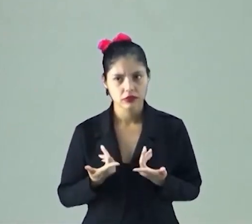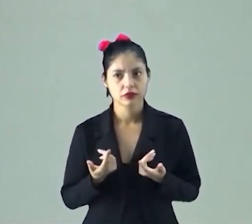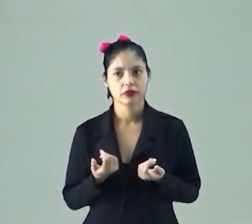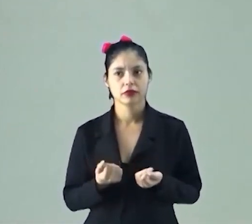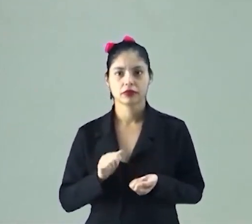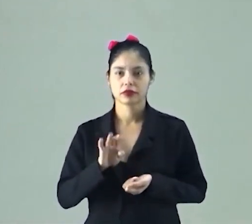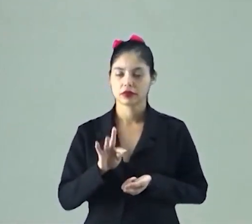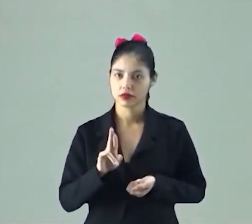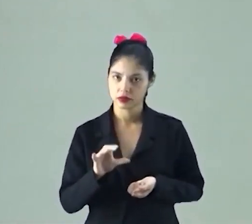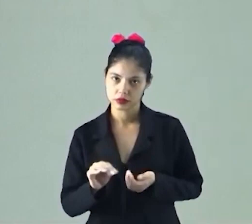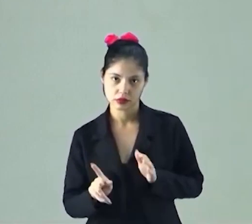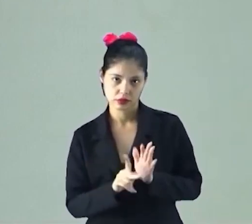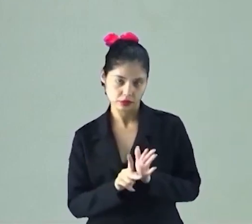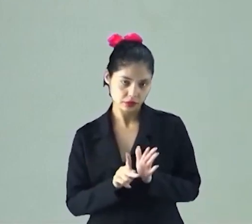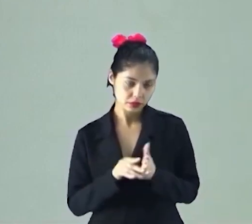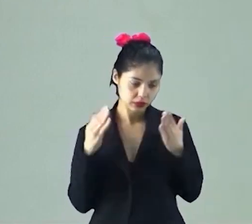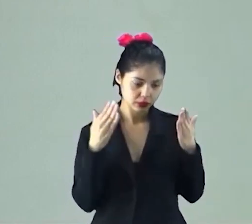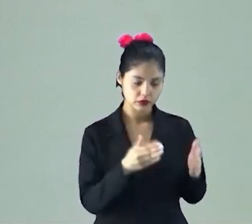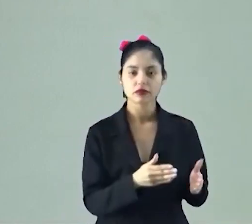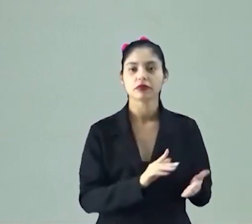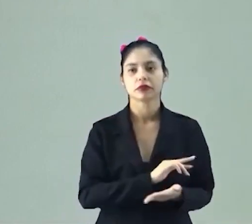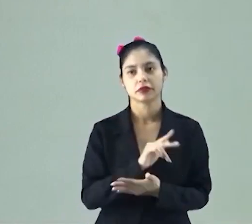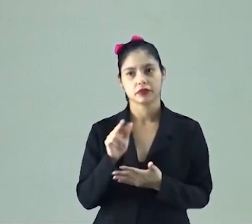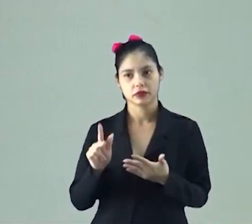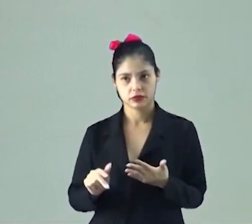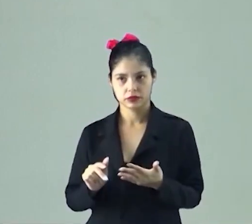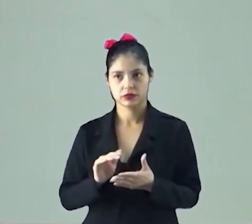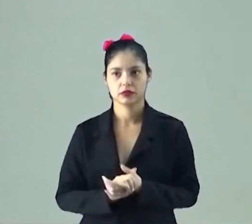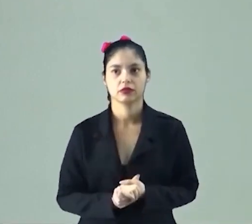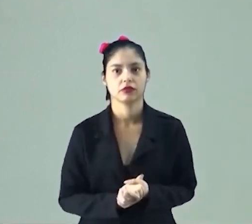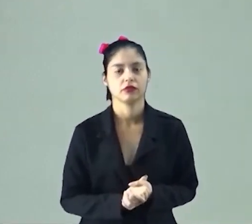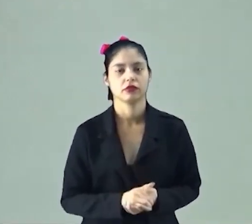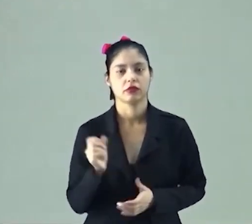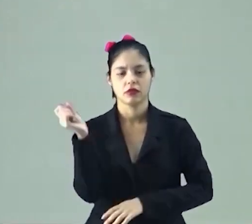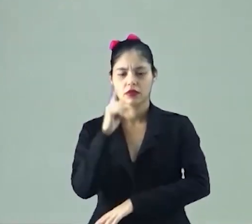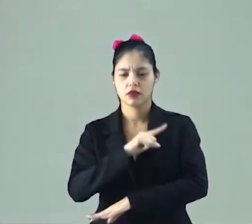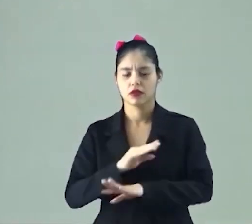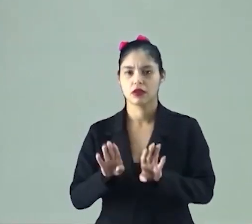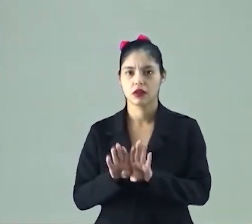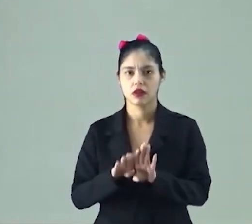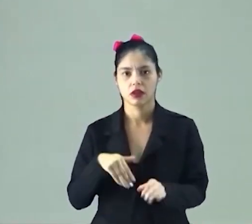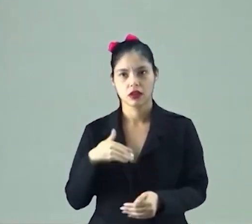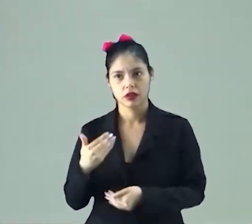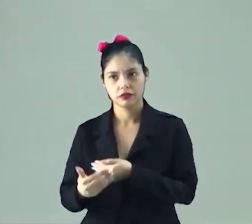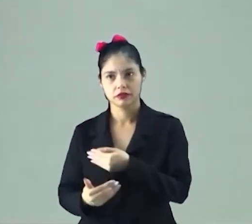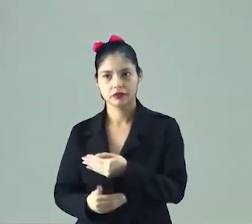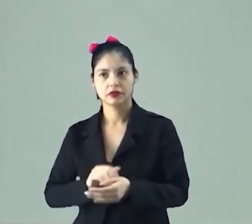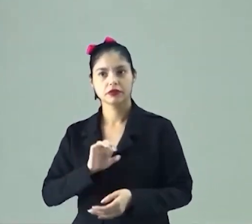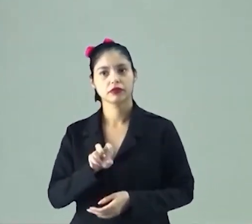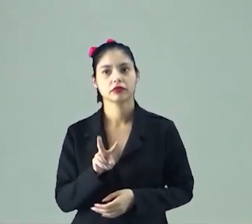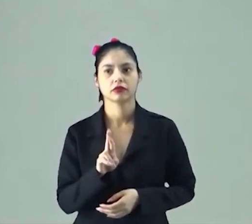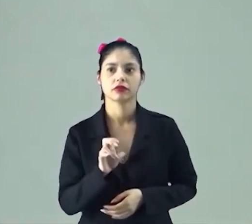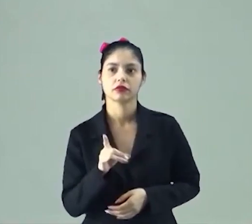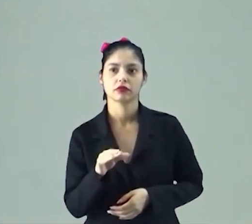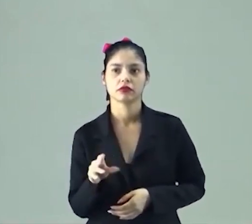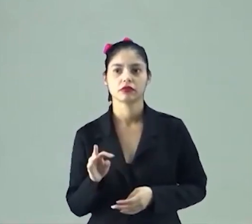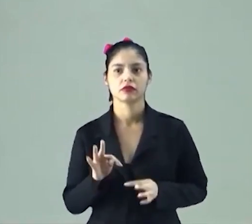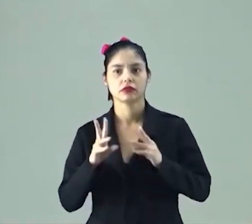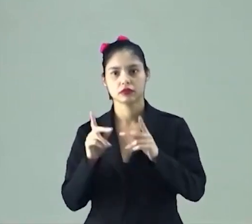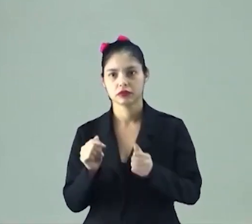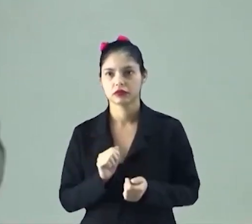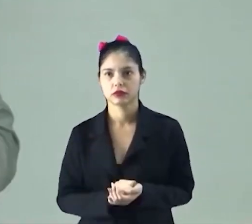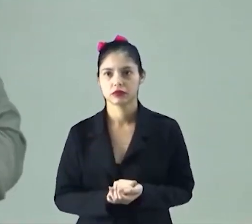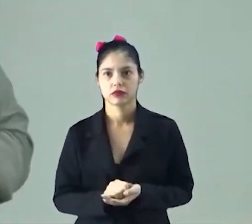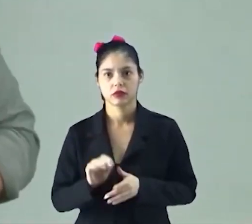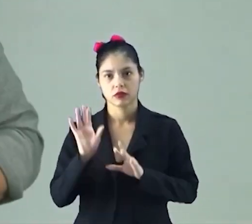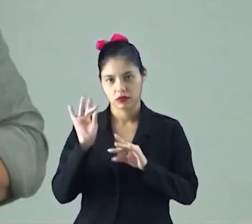que é biótico, que vão determinar essas variações. A luz é lógico da evolução, e aí então vai entrar lá Darwin e tudo mais, mas